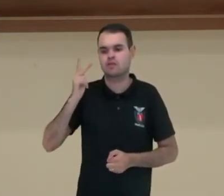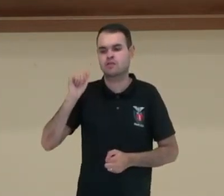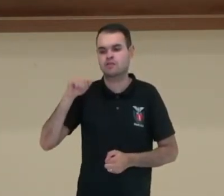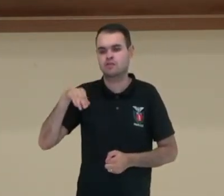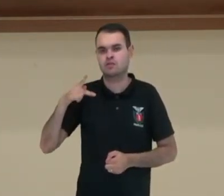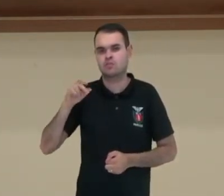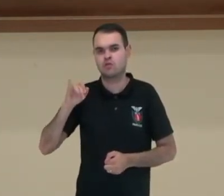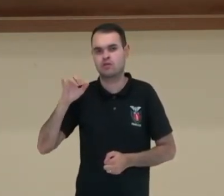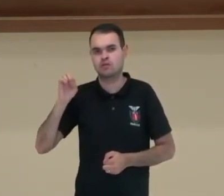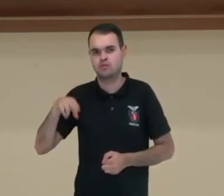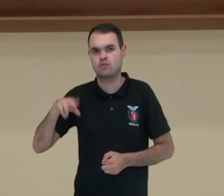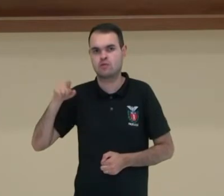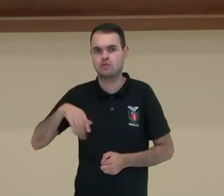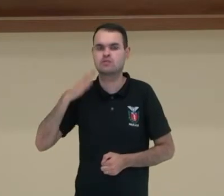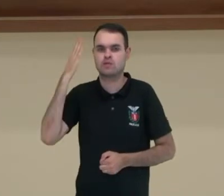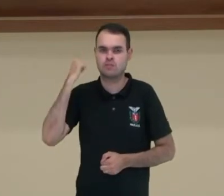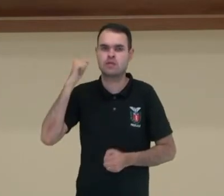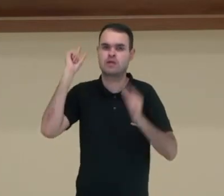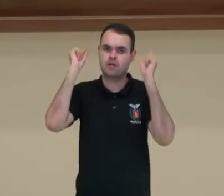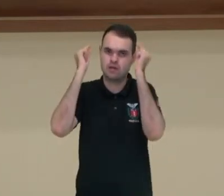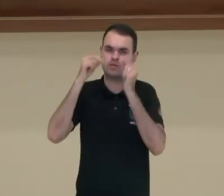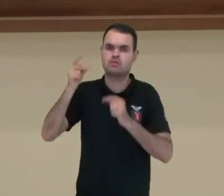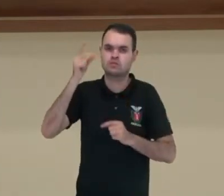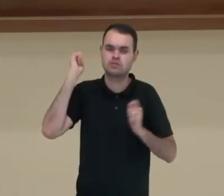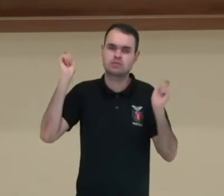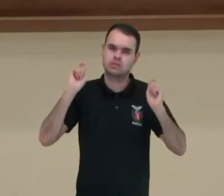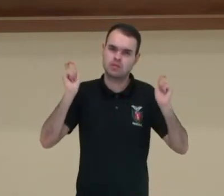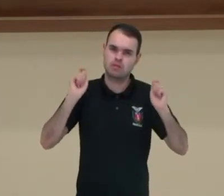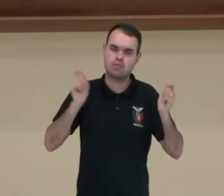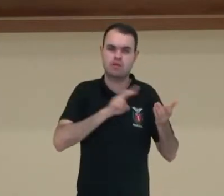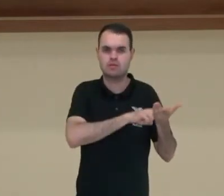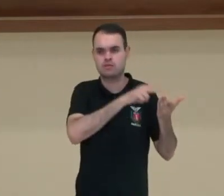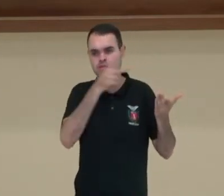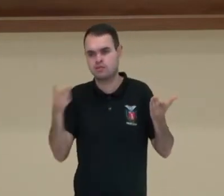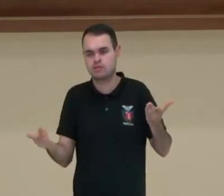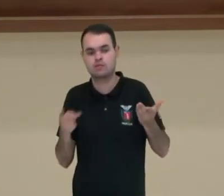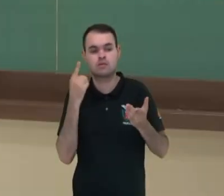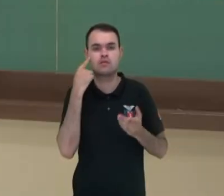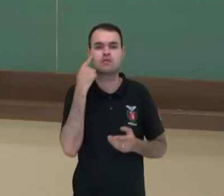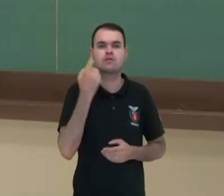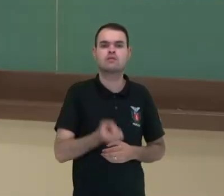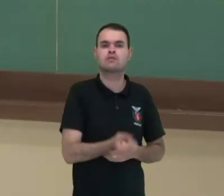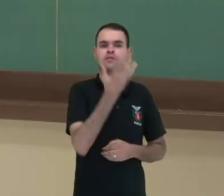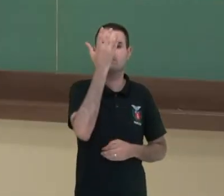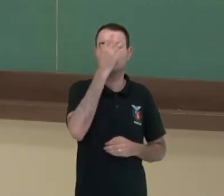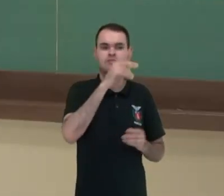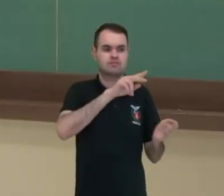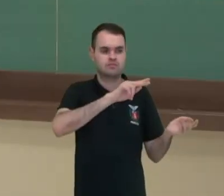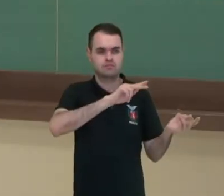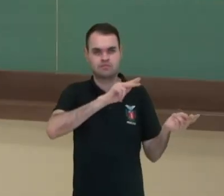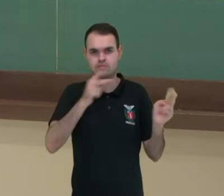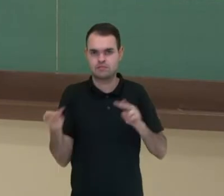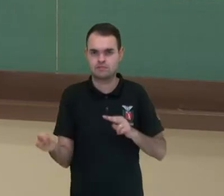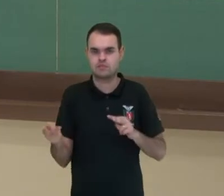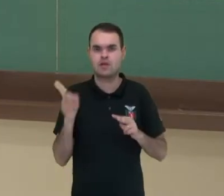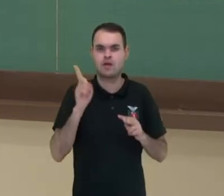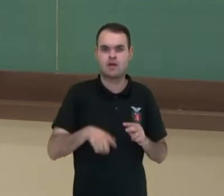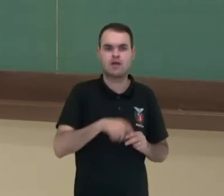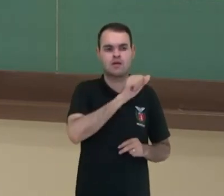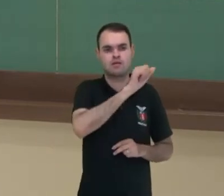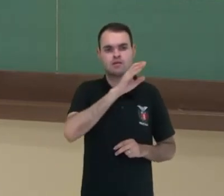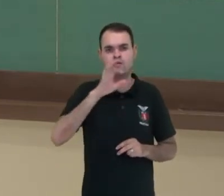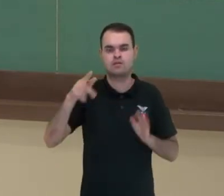grego primitivo, antigo, mas dava para traduzir, e surgiu a tradução do hieróglifo, que é o alfabeto, né,